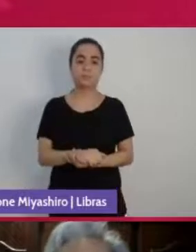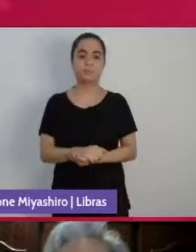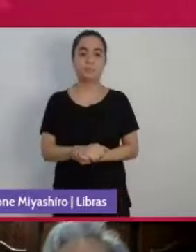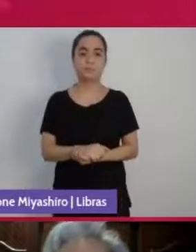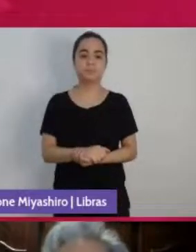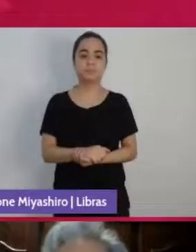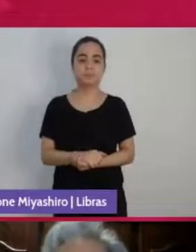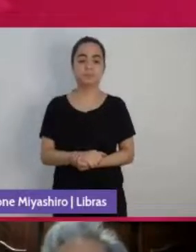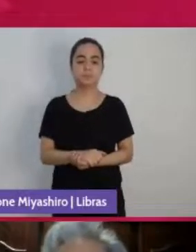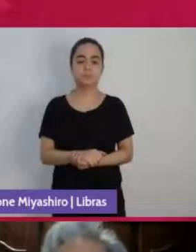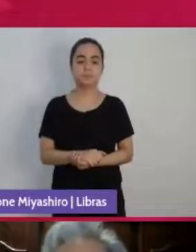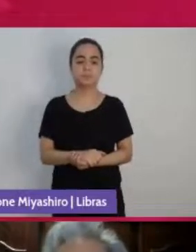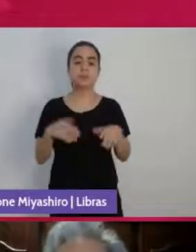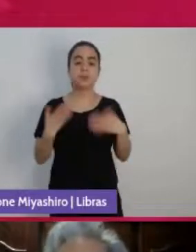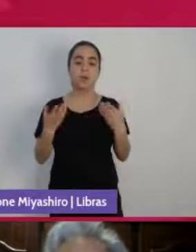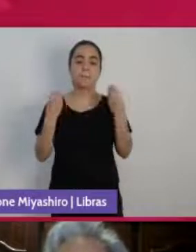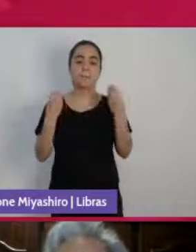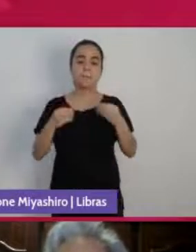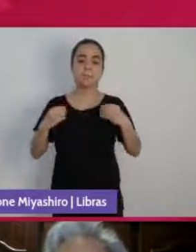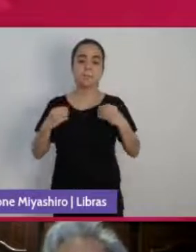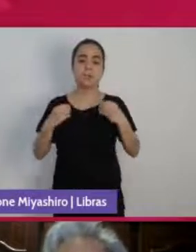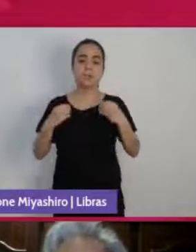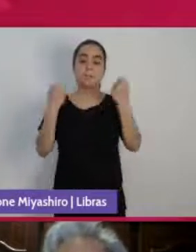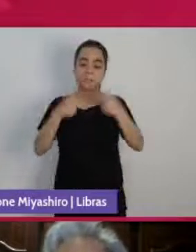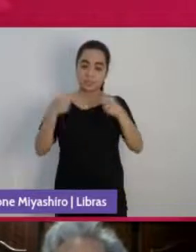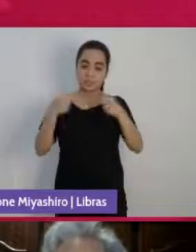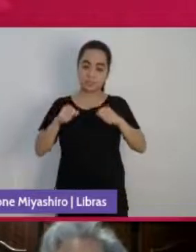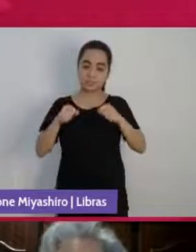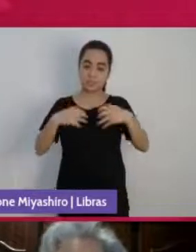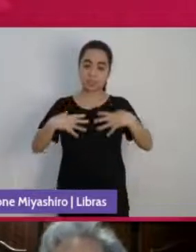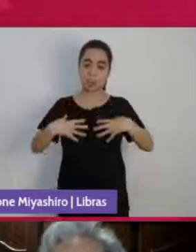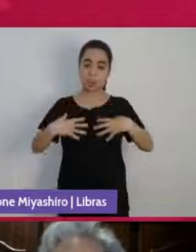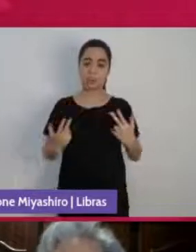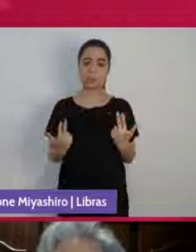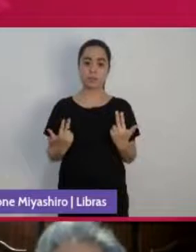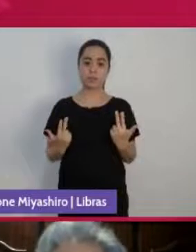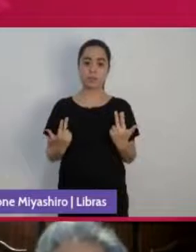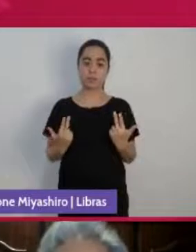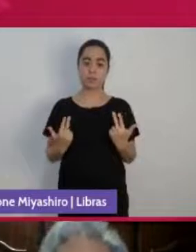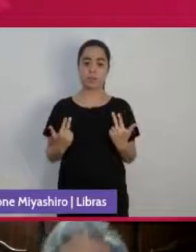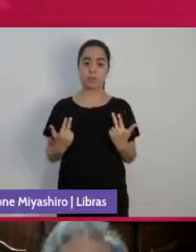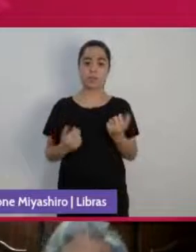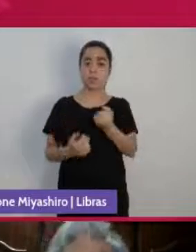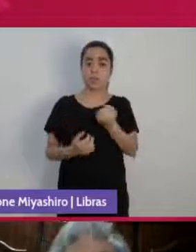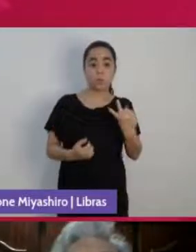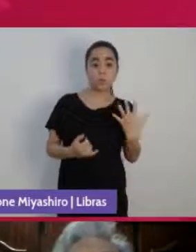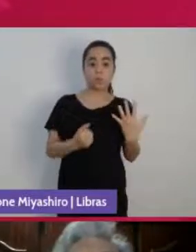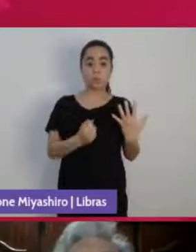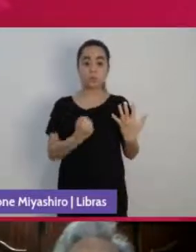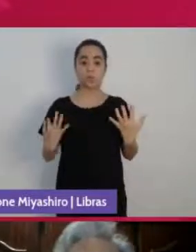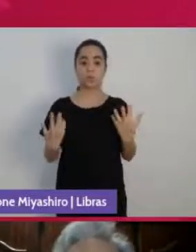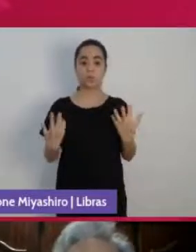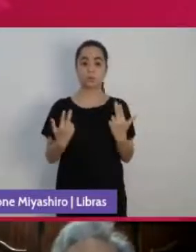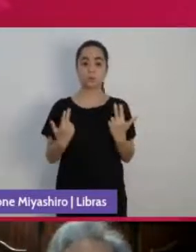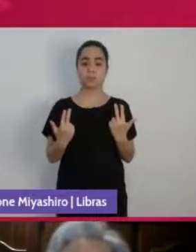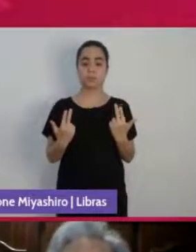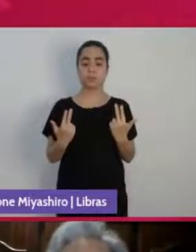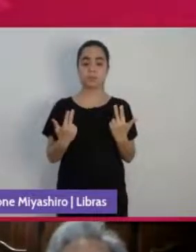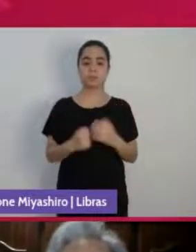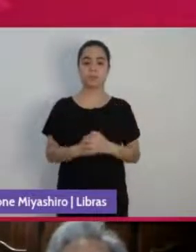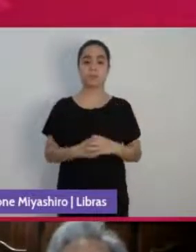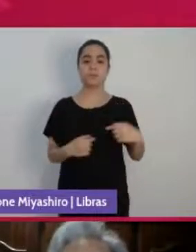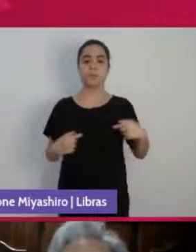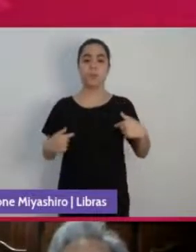Então, tem que estar simétrica e mostrando a mesma quantidade de lateral e medial. O mamilo ou